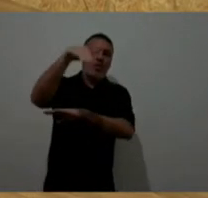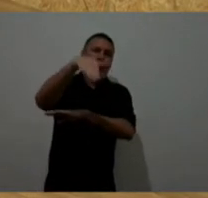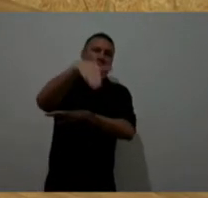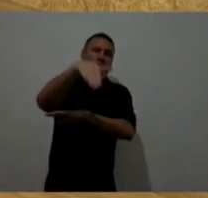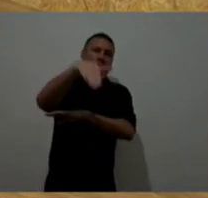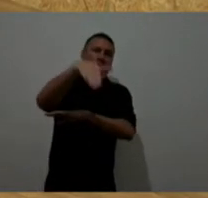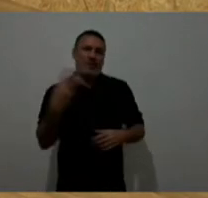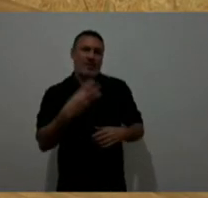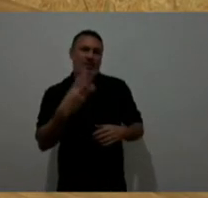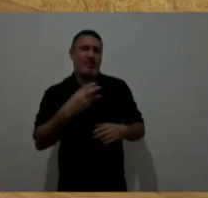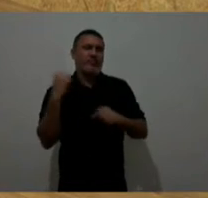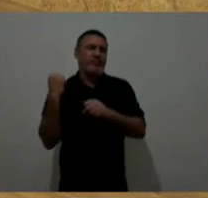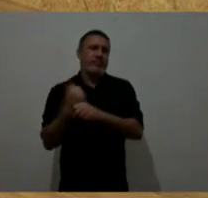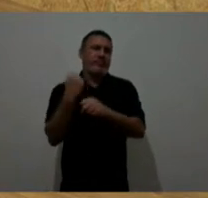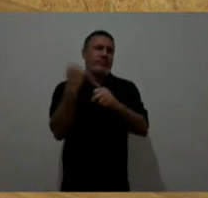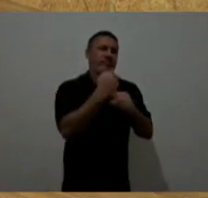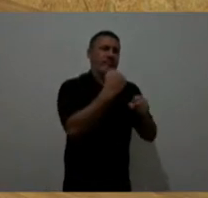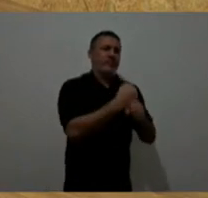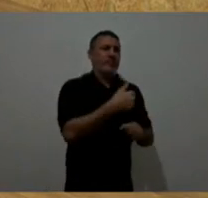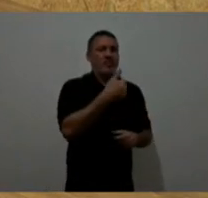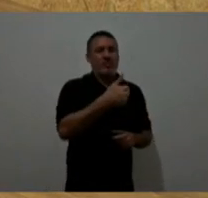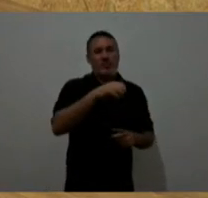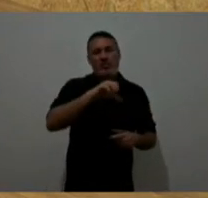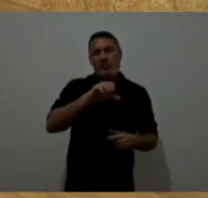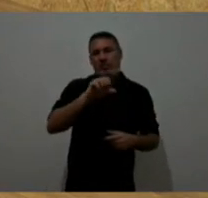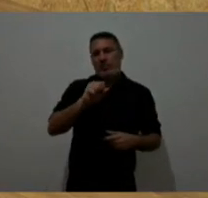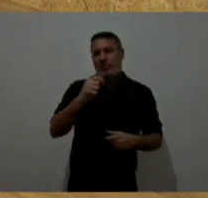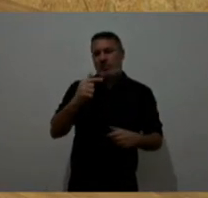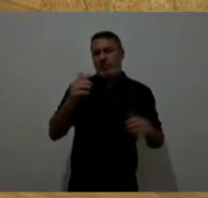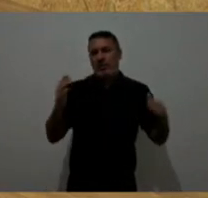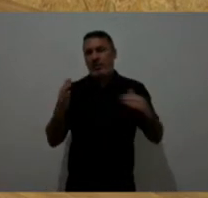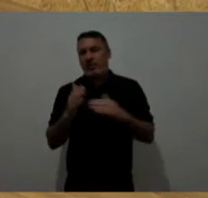de 1987 até